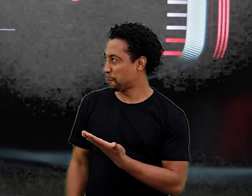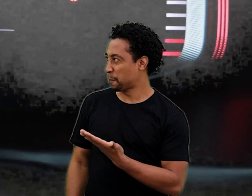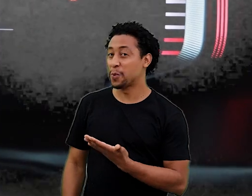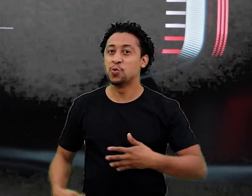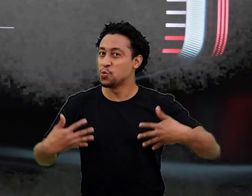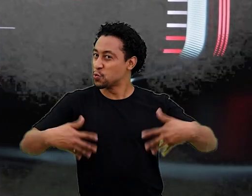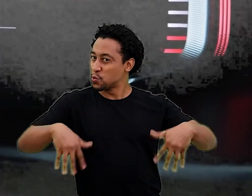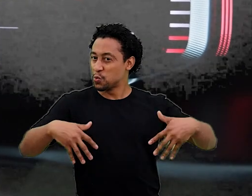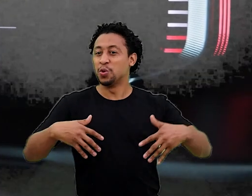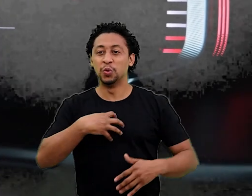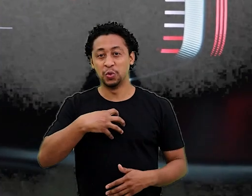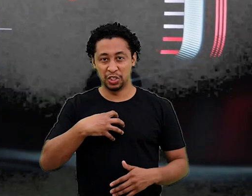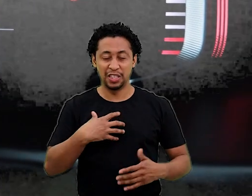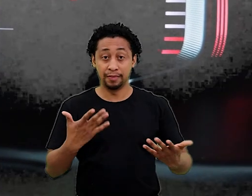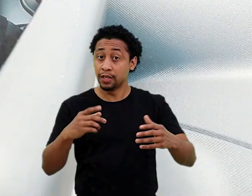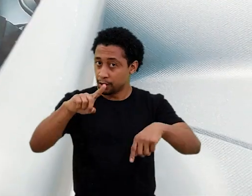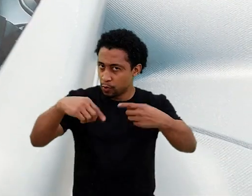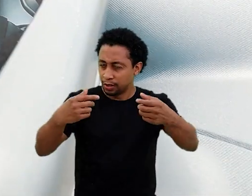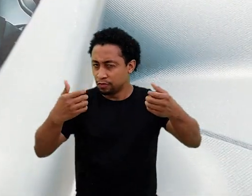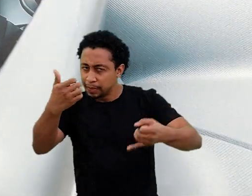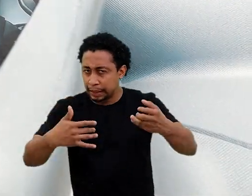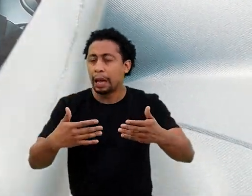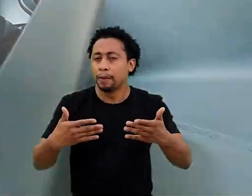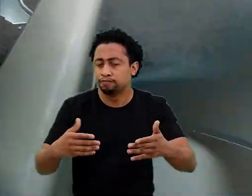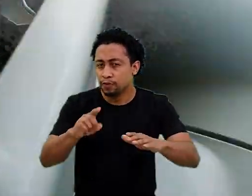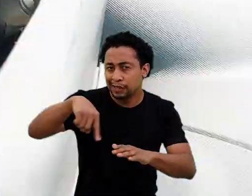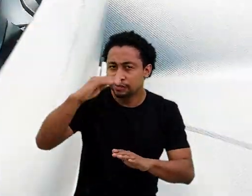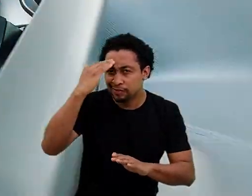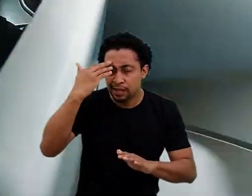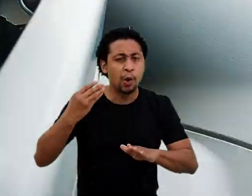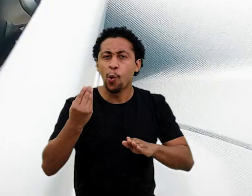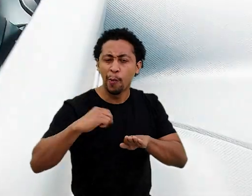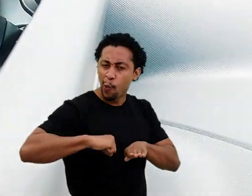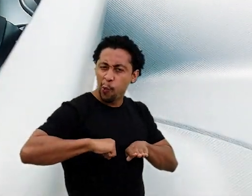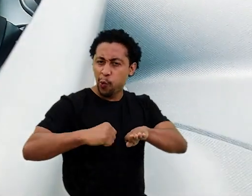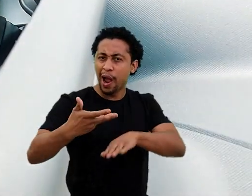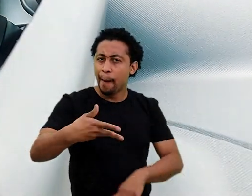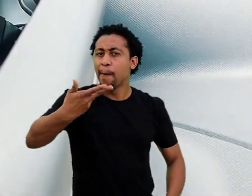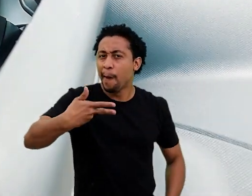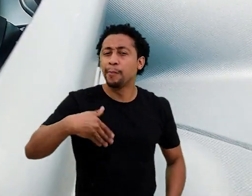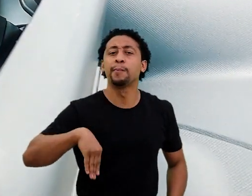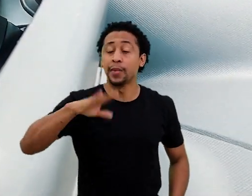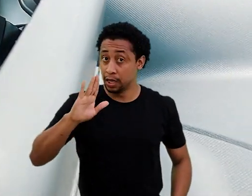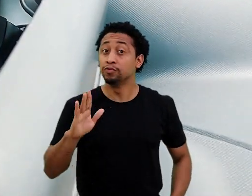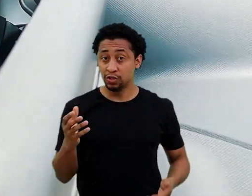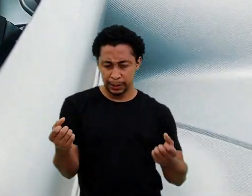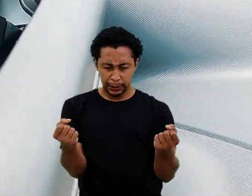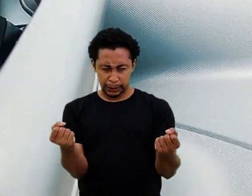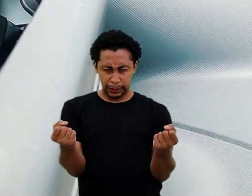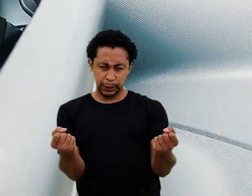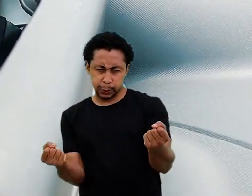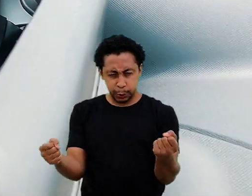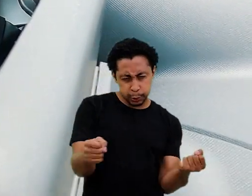Multi-Air 3, que é esse sistema todo que a gente vai explicar daqui a pouquinho, um perfil mais agressivo, mais rápido. Então você vai ter aí uma pegada um pouquinho mais